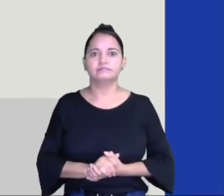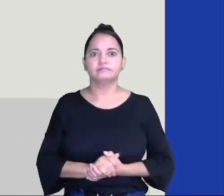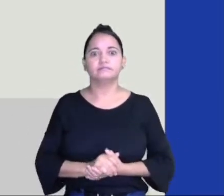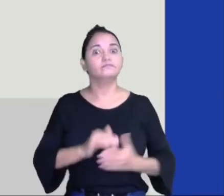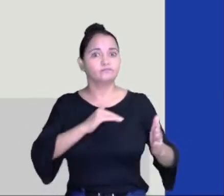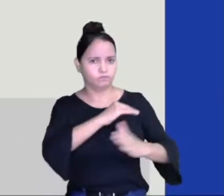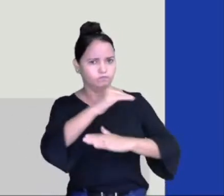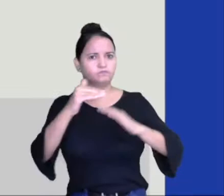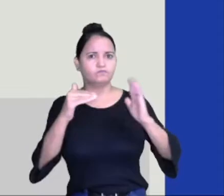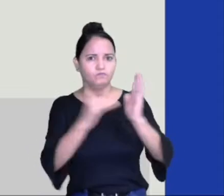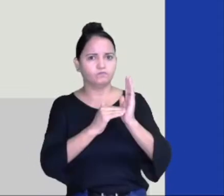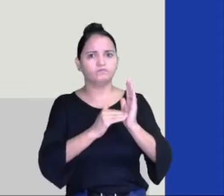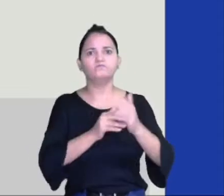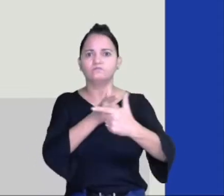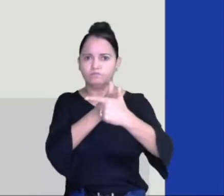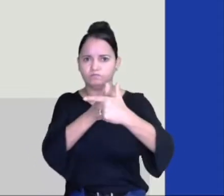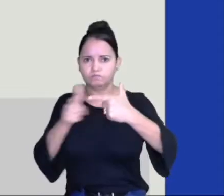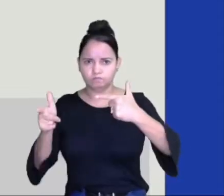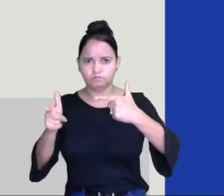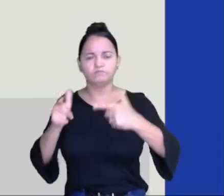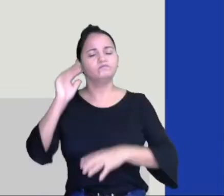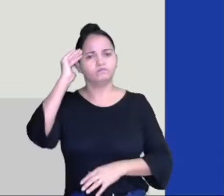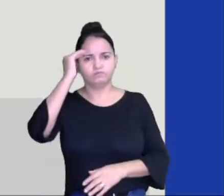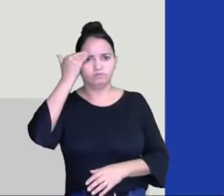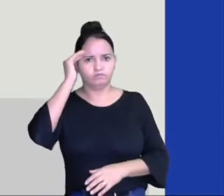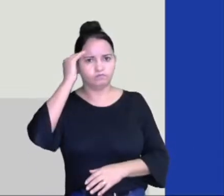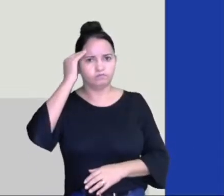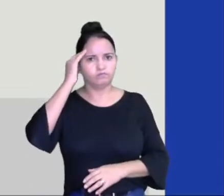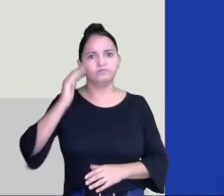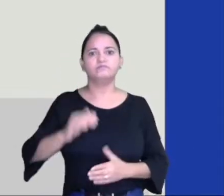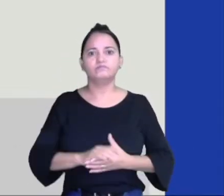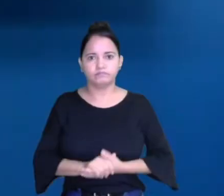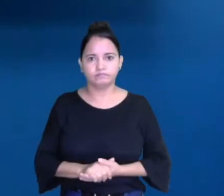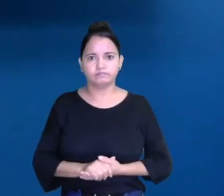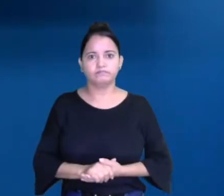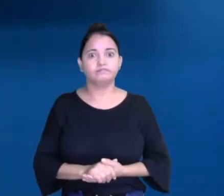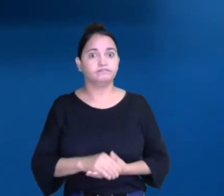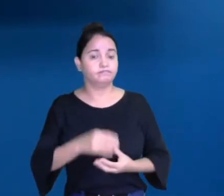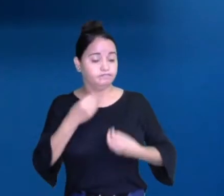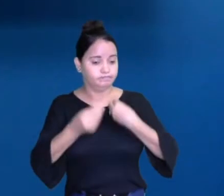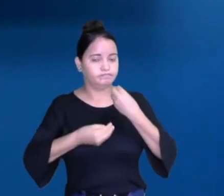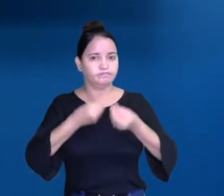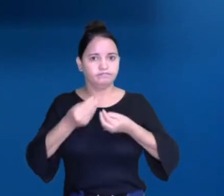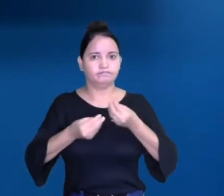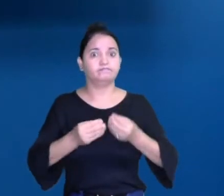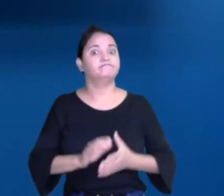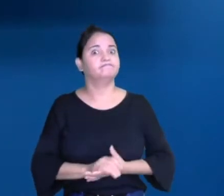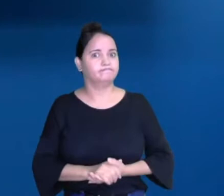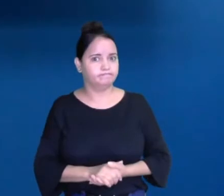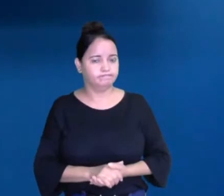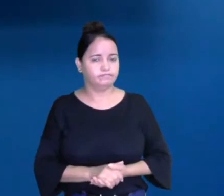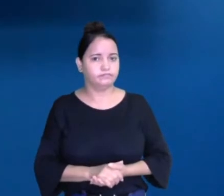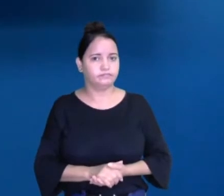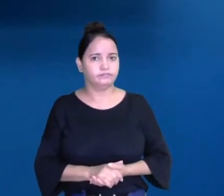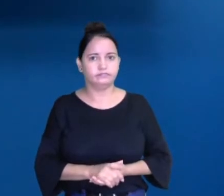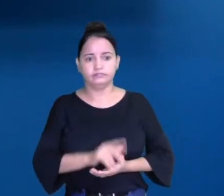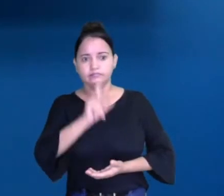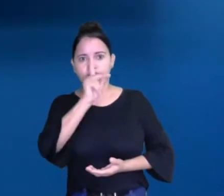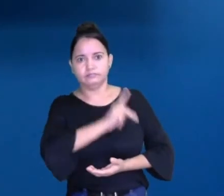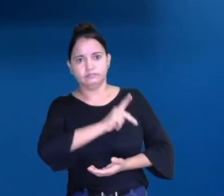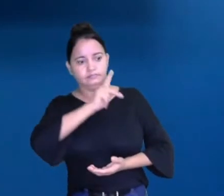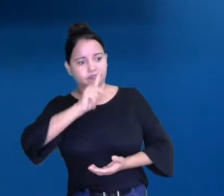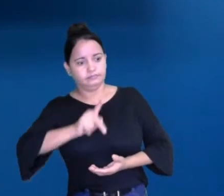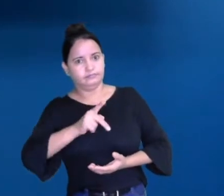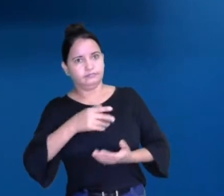de um todo, de divisão e compreender a ideia de razão. Eita, professora, eu acho que eu já conheço